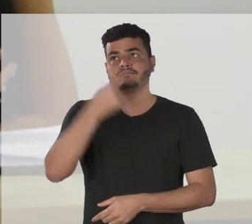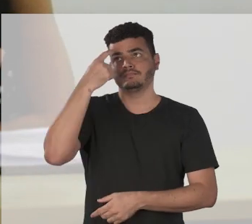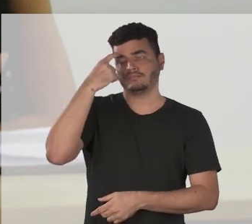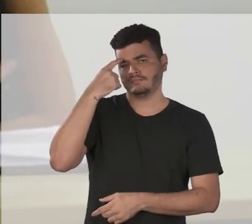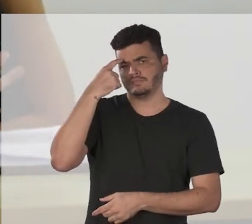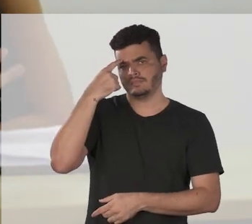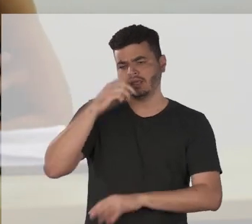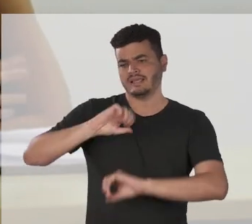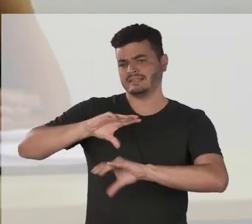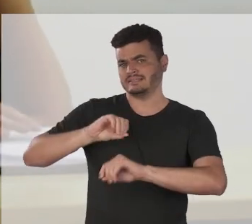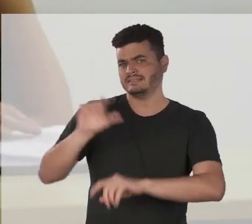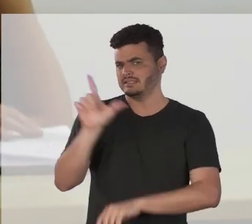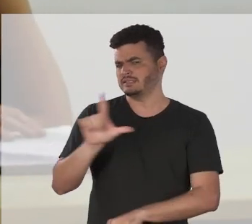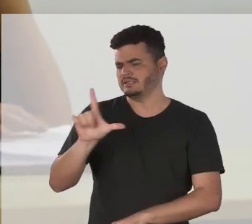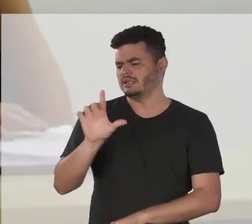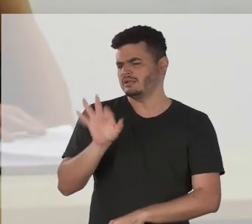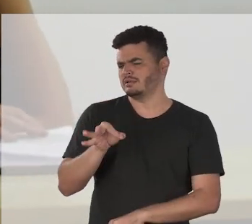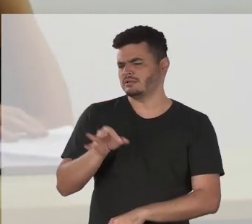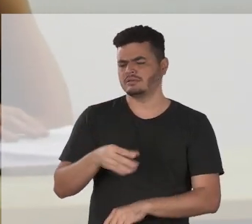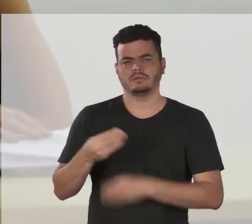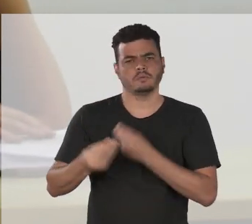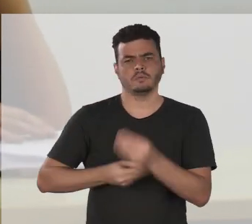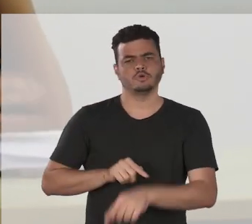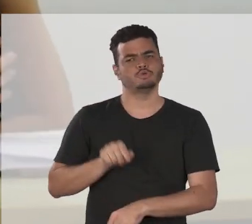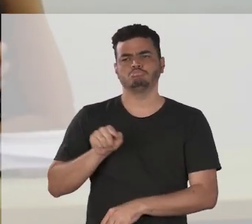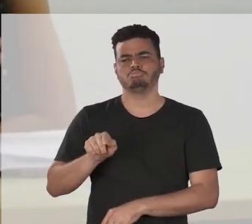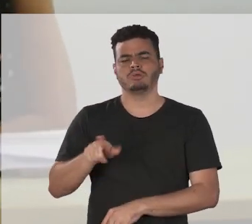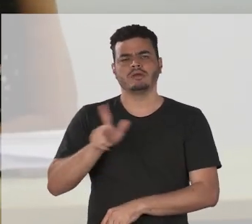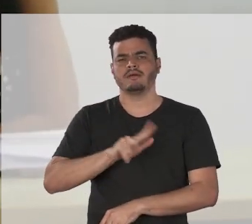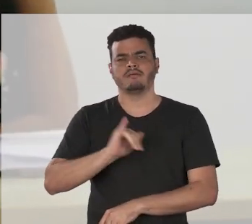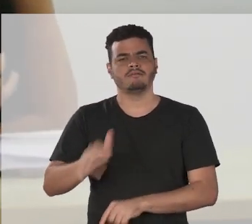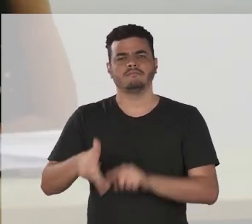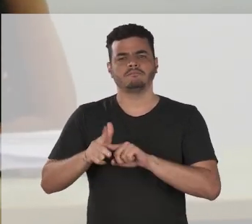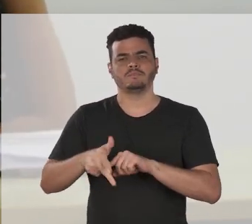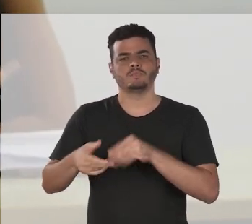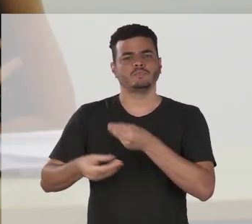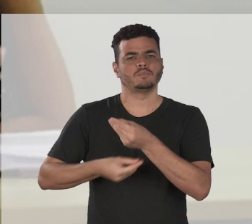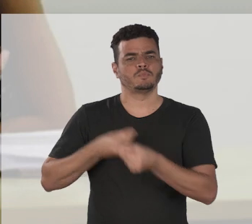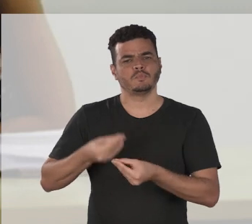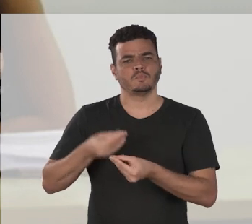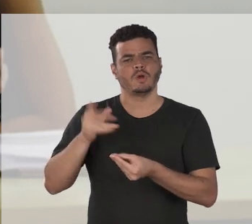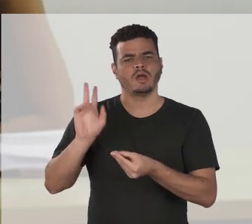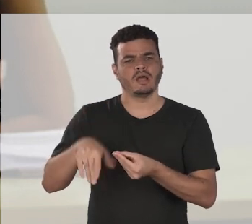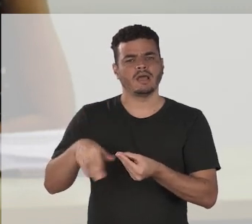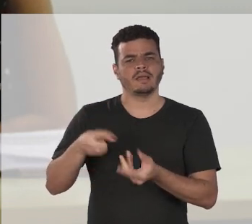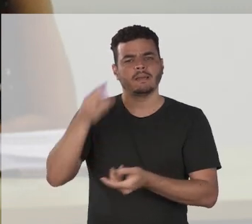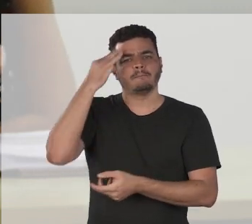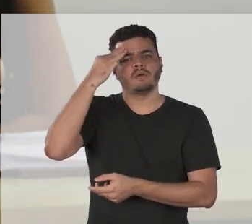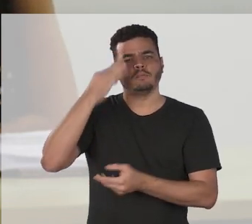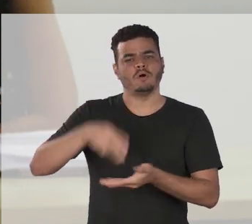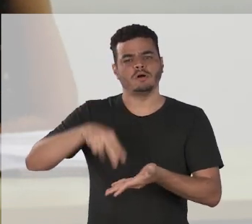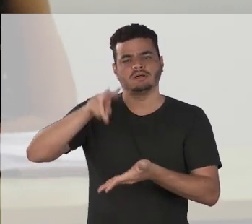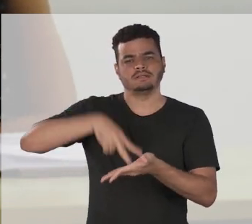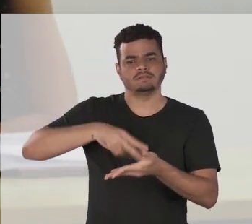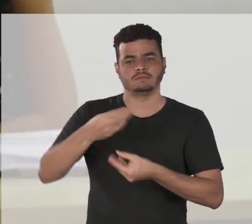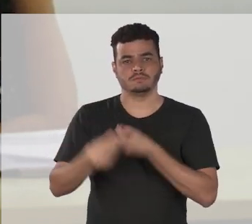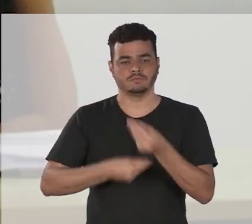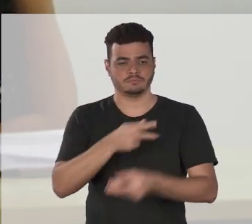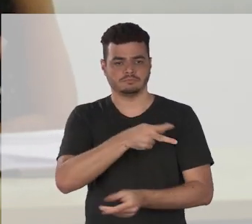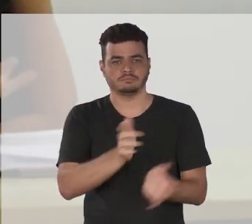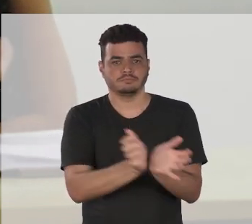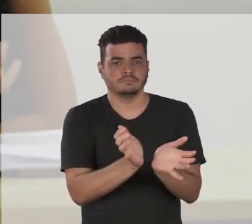pensando no ensino literário, não? Como a configuração de memórias leitoras, não é? Como